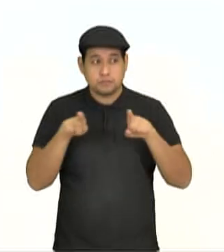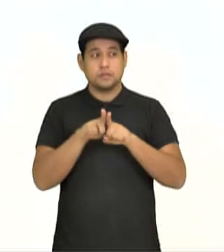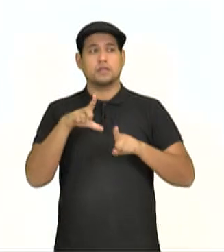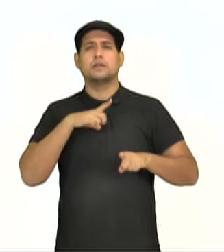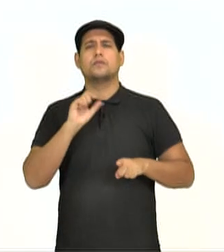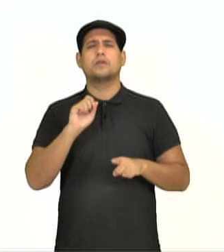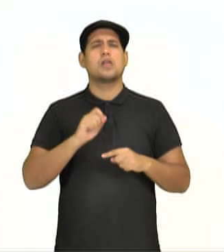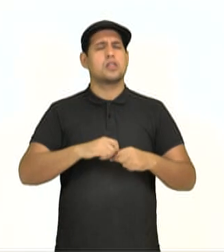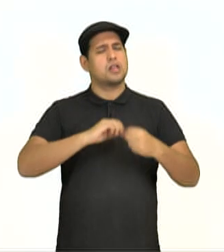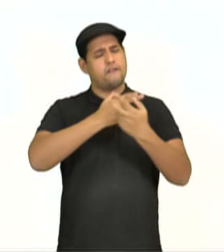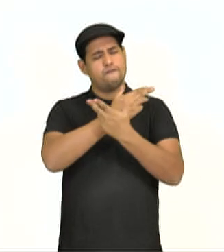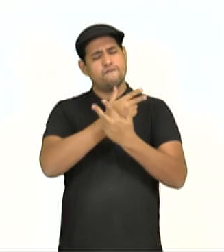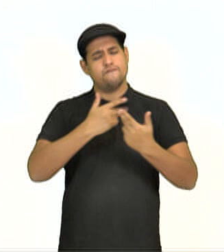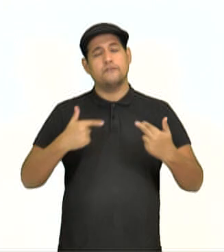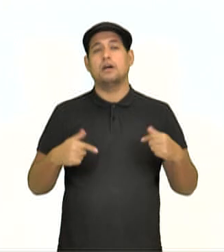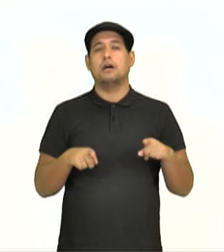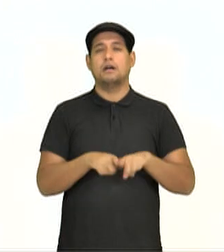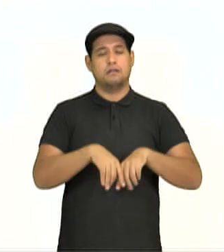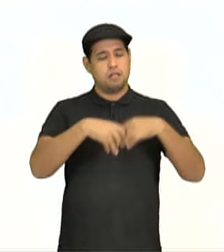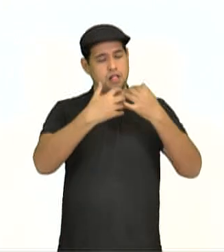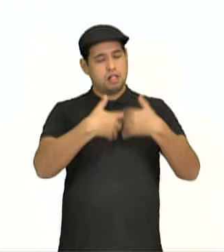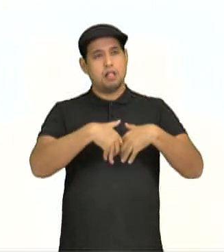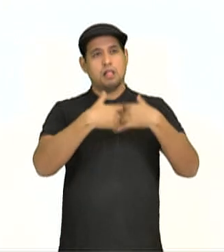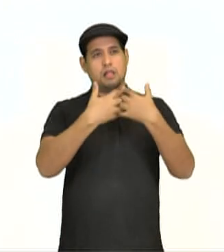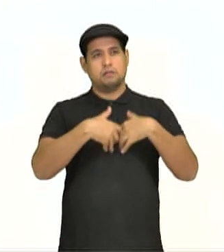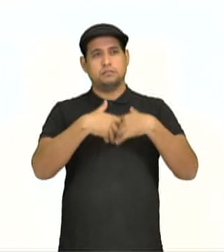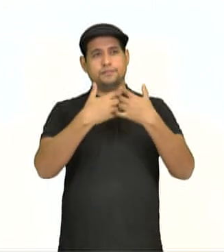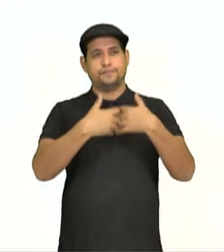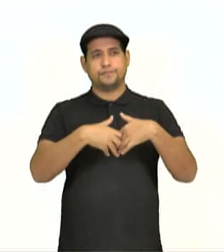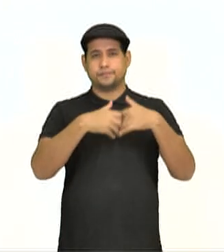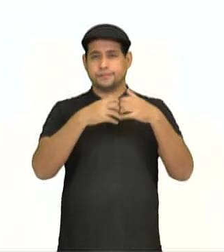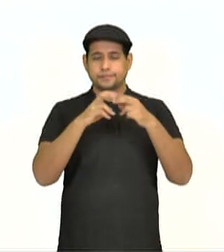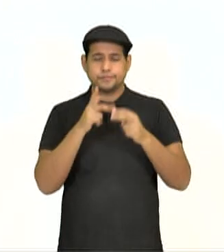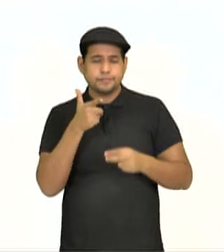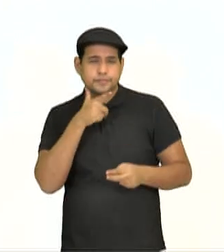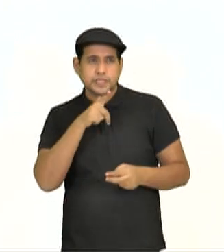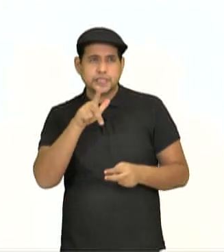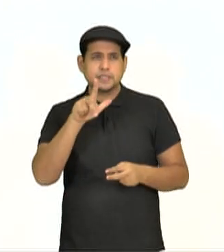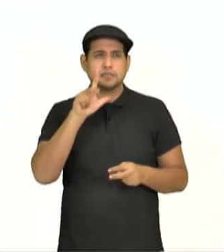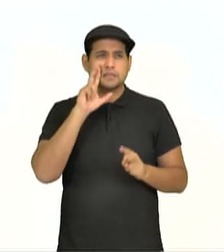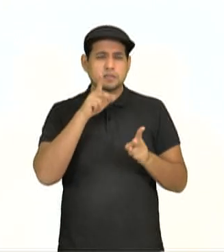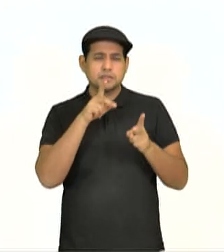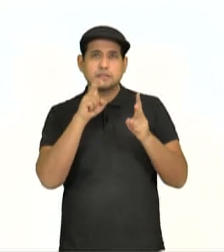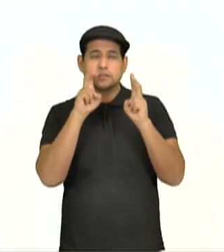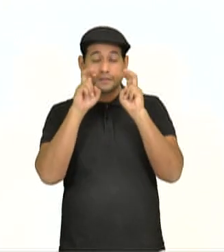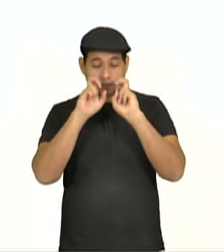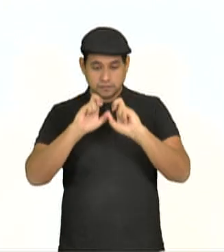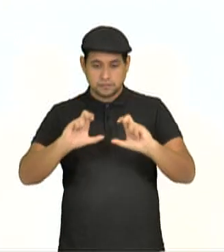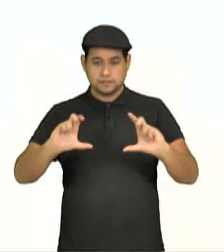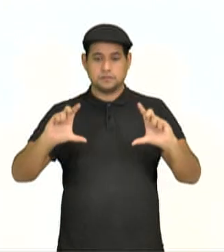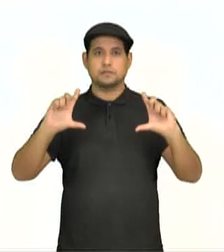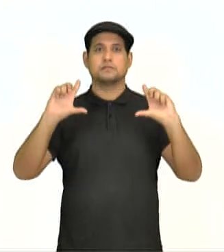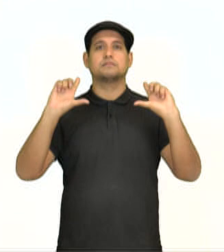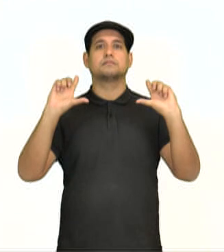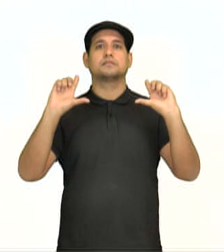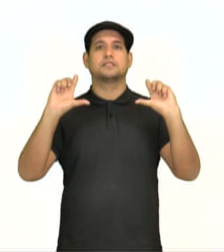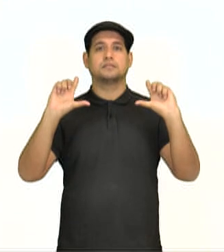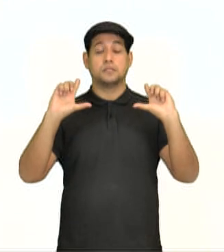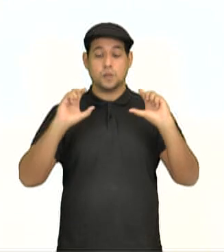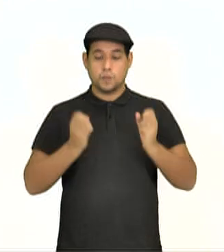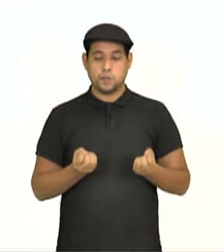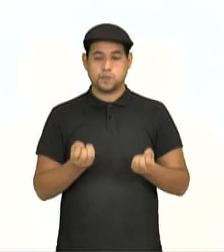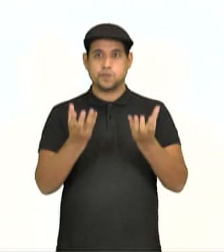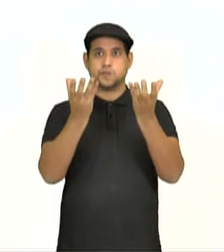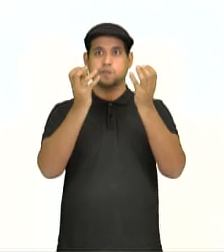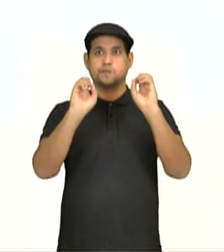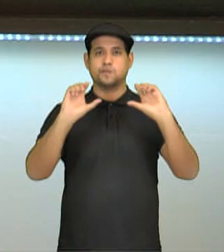temos todo o mecanismo para você conseguir visualizar essa imagem